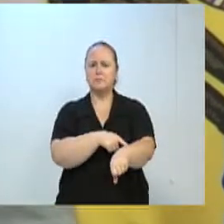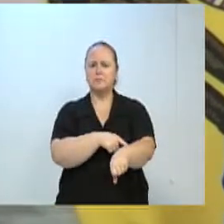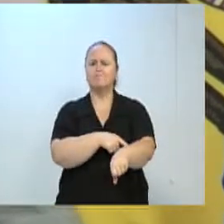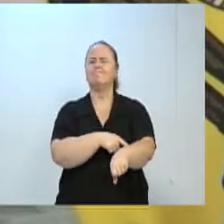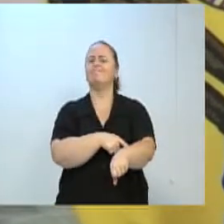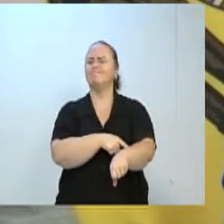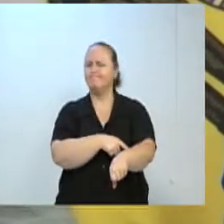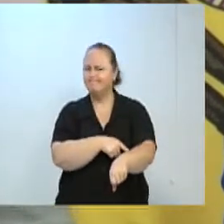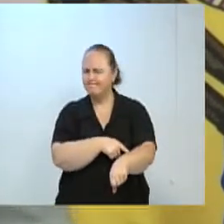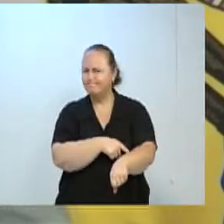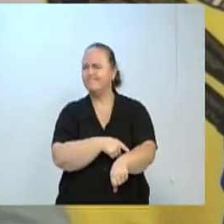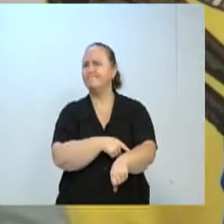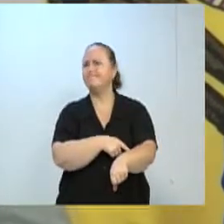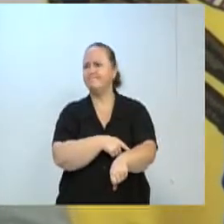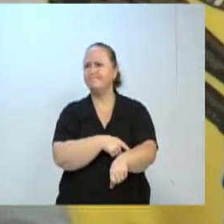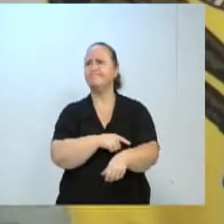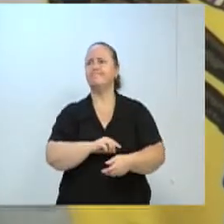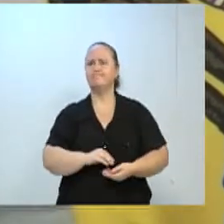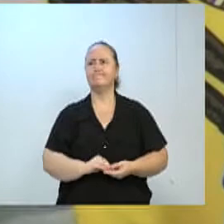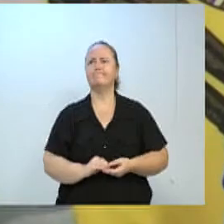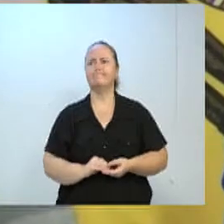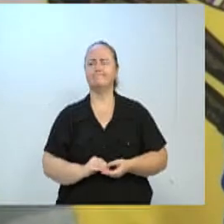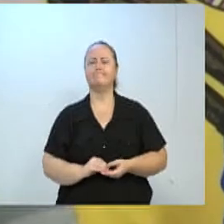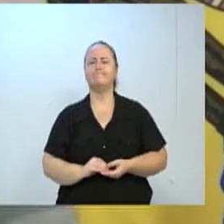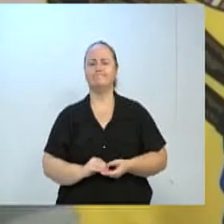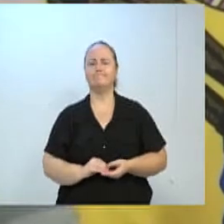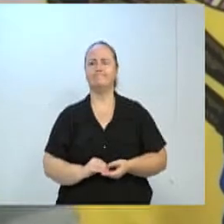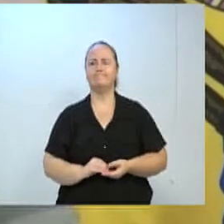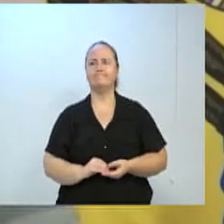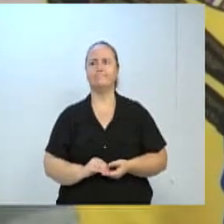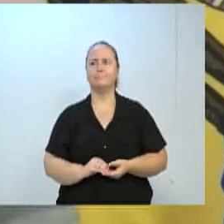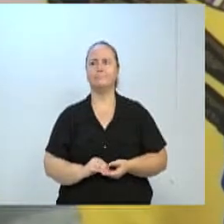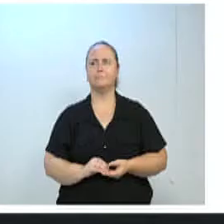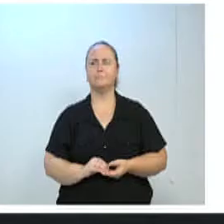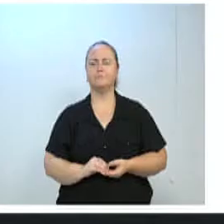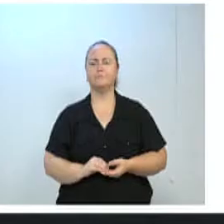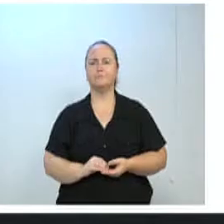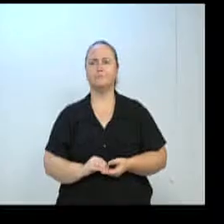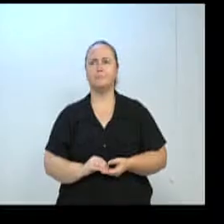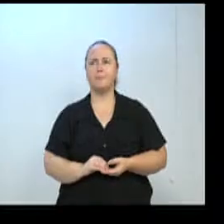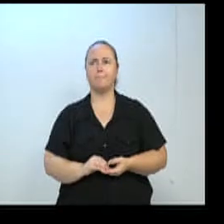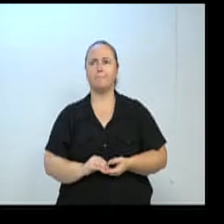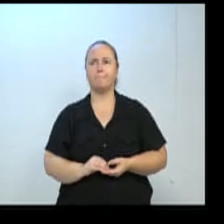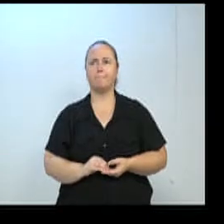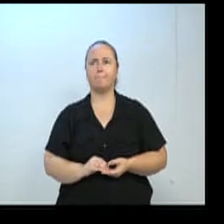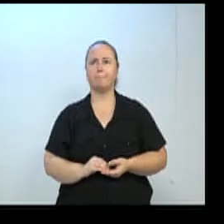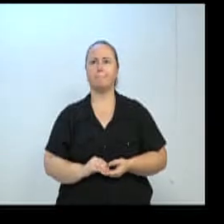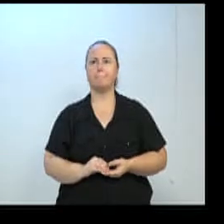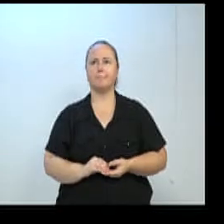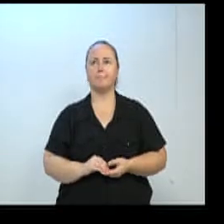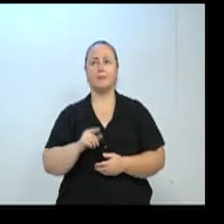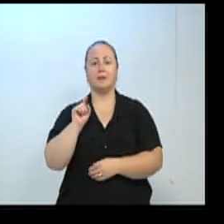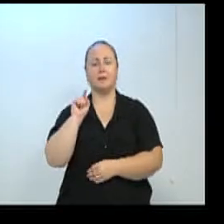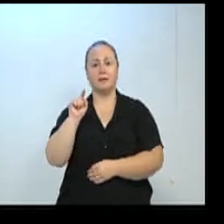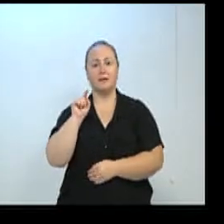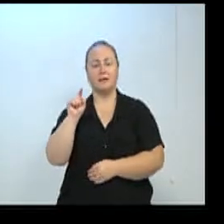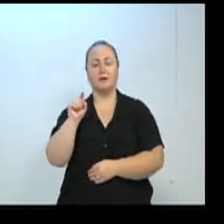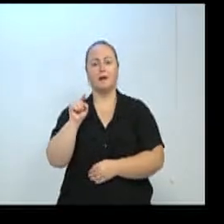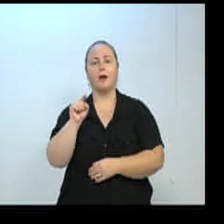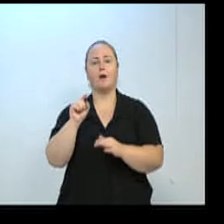ali. É ali a próxima foto ali, que é a região do Conselho da Fortaleza, né?